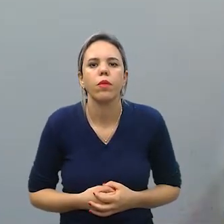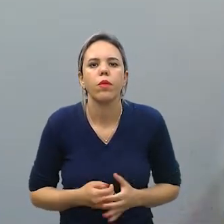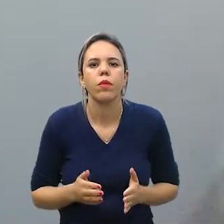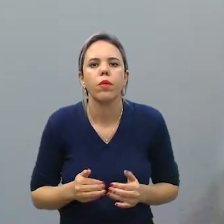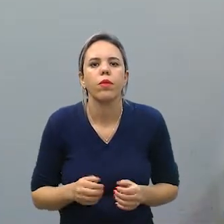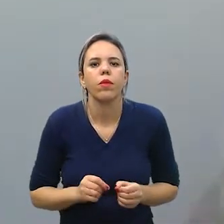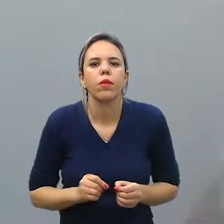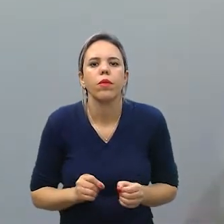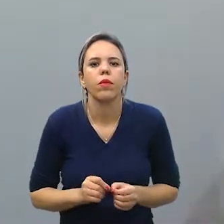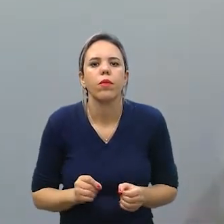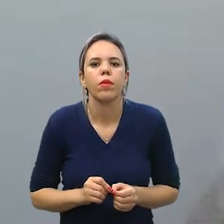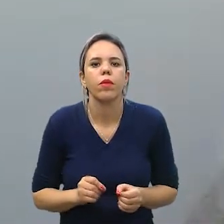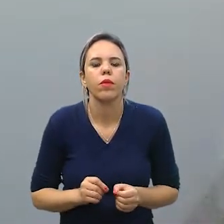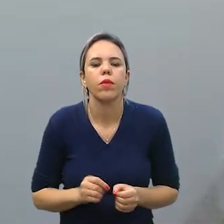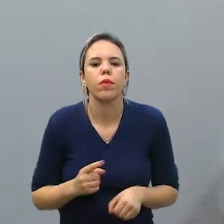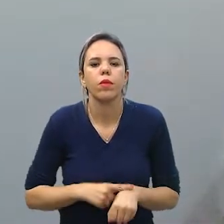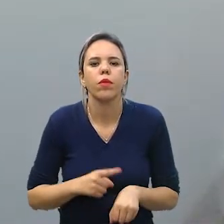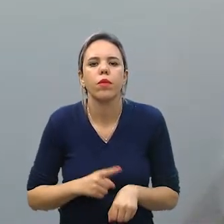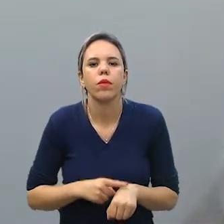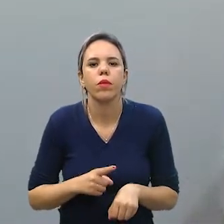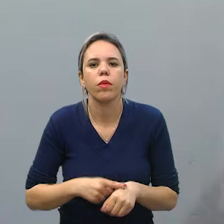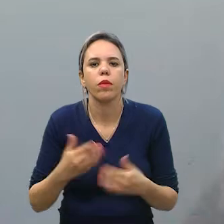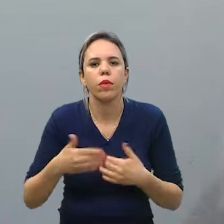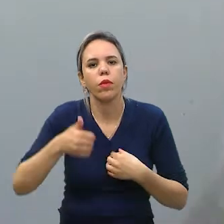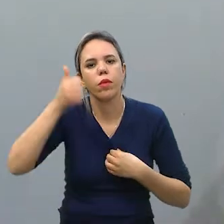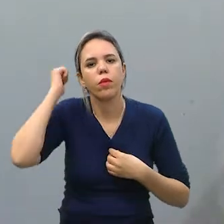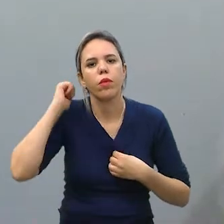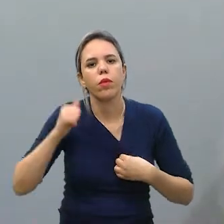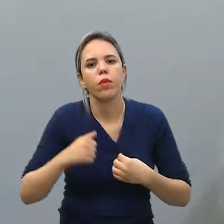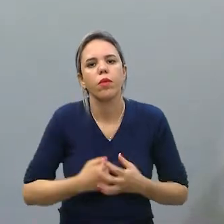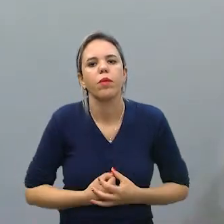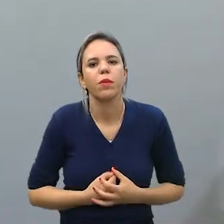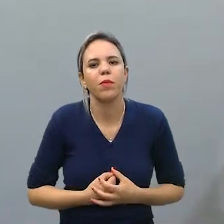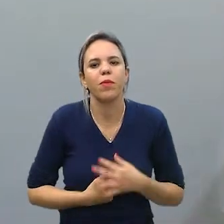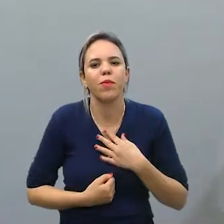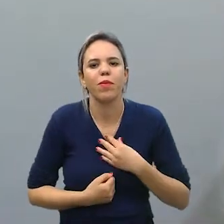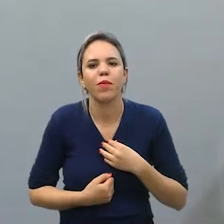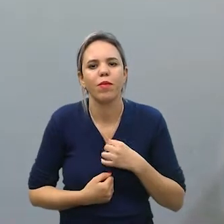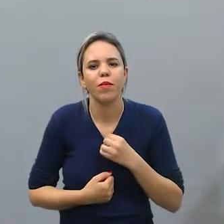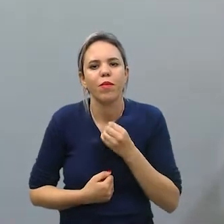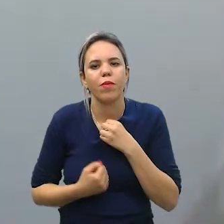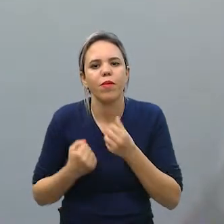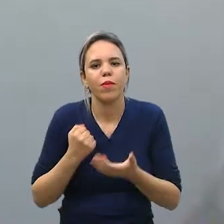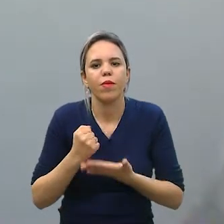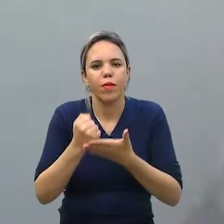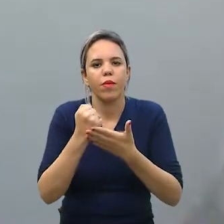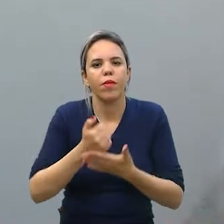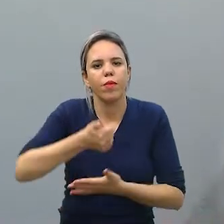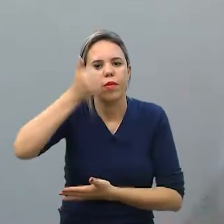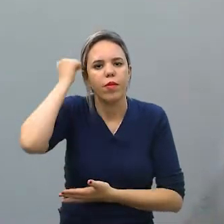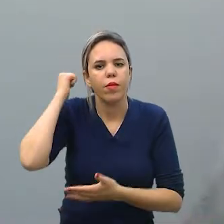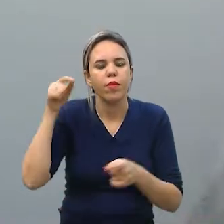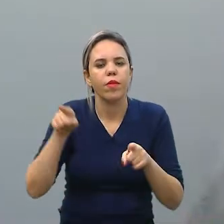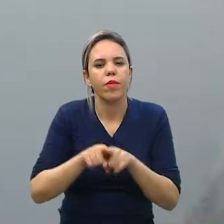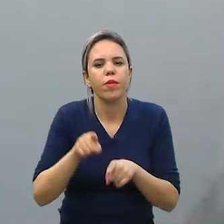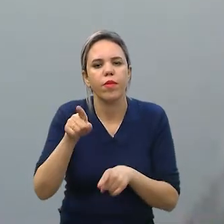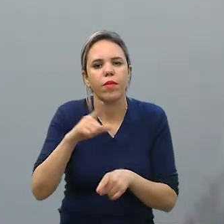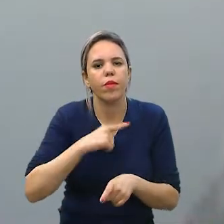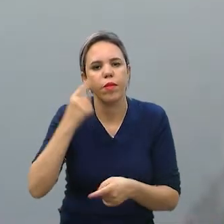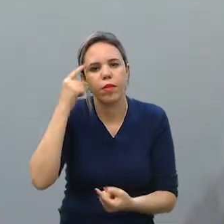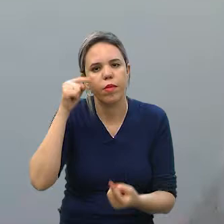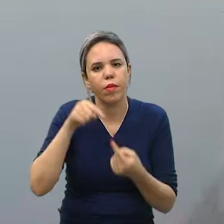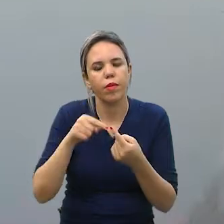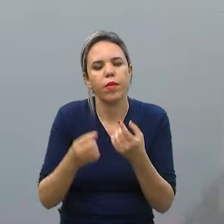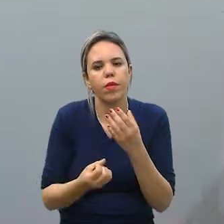pedidas no momento da prova do vestibular, né? Então, isso pode ajudar não só para o vestibular, né, mas até para você ter ideias